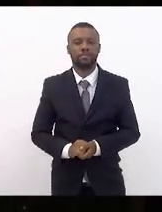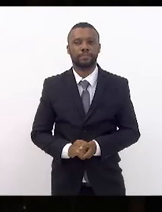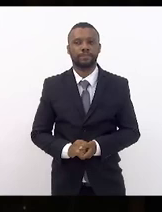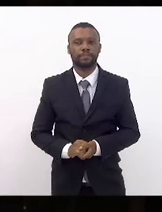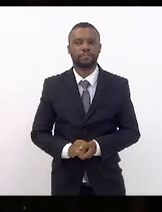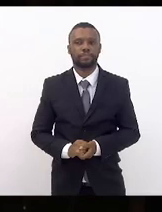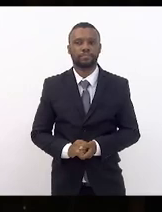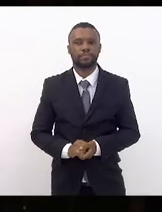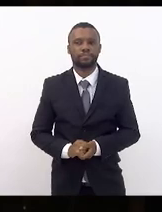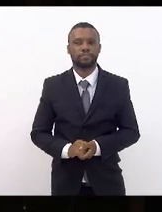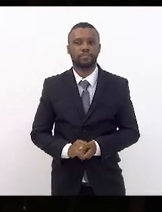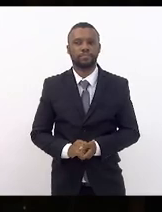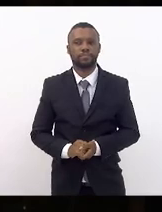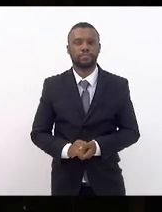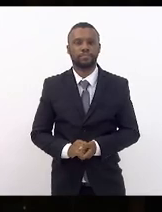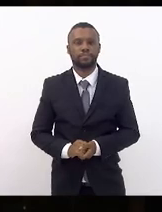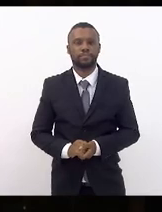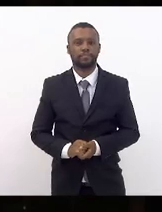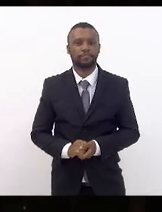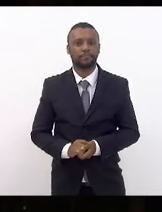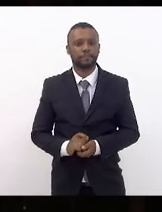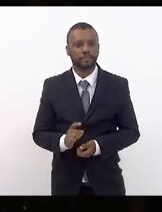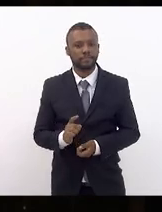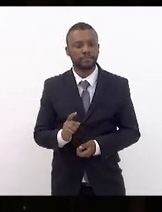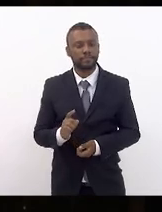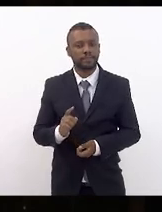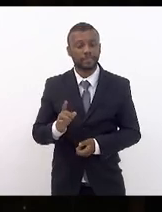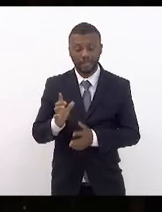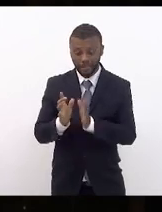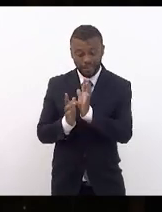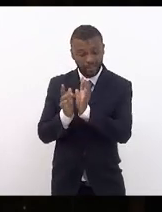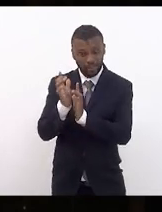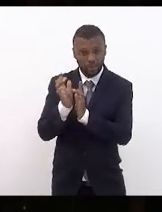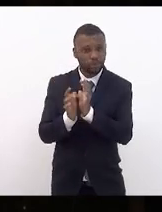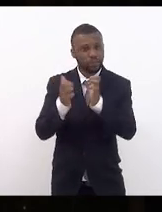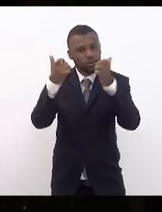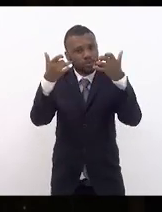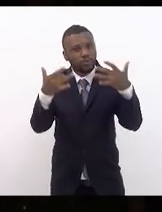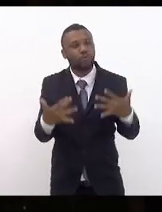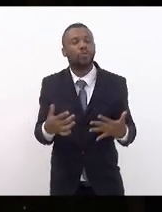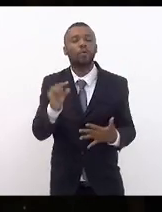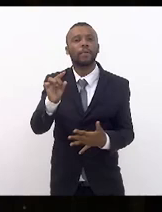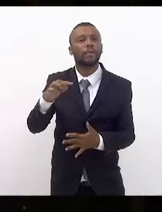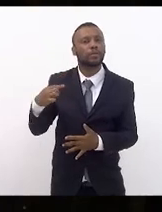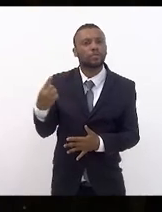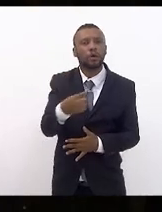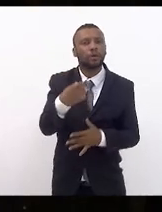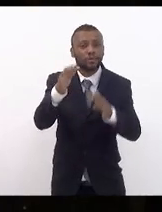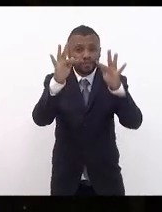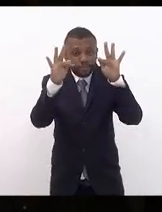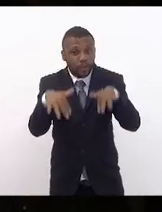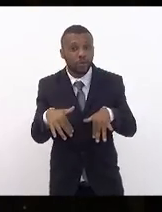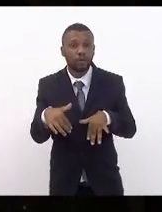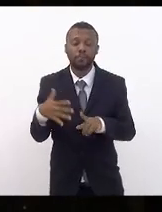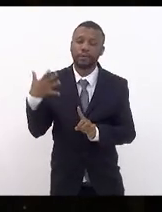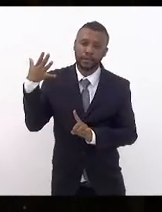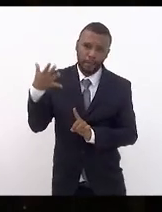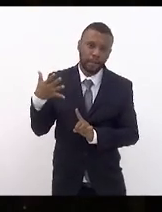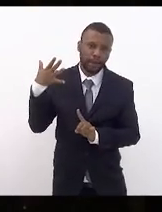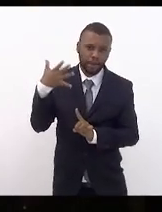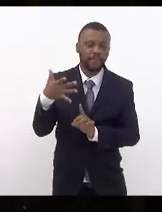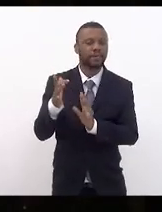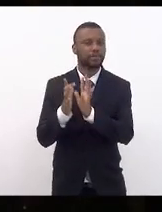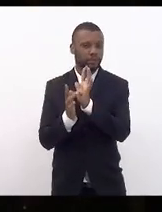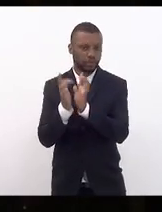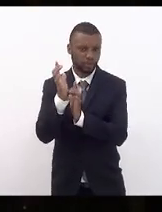Meus irmãos, Jesus disse o seguinte para todos nós, e eu termino com essa palavra de